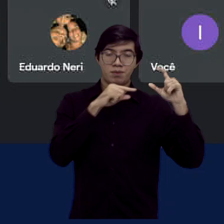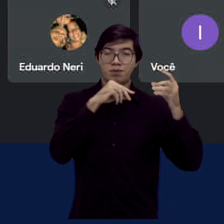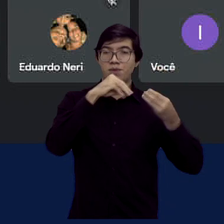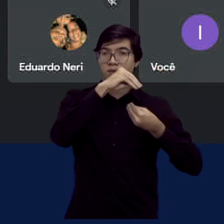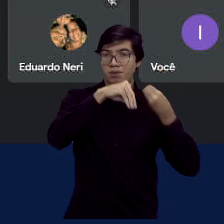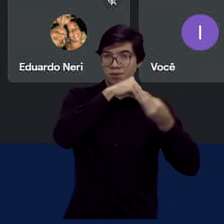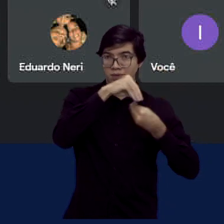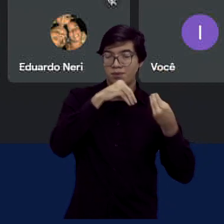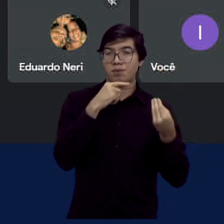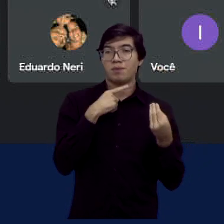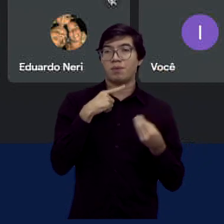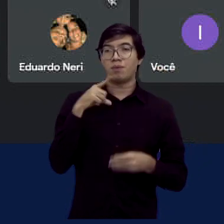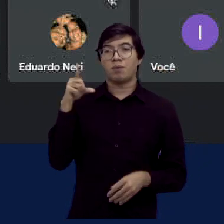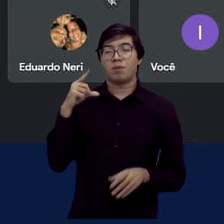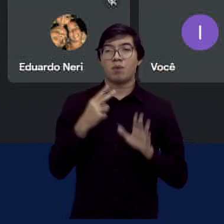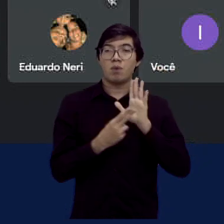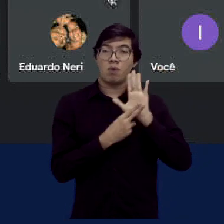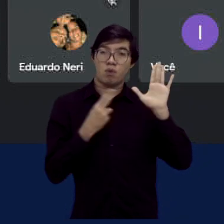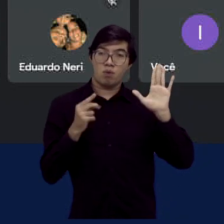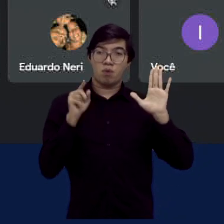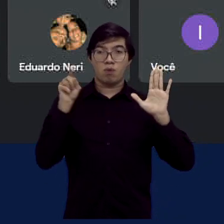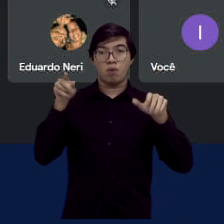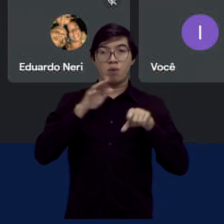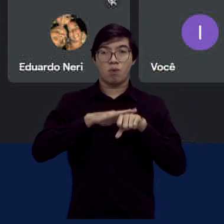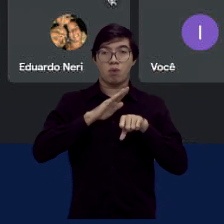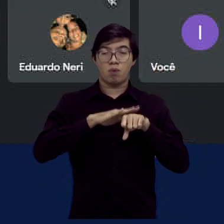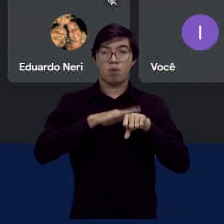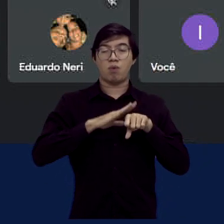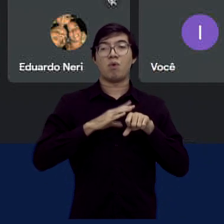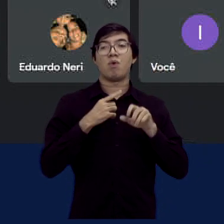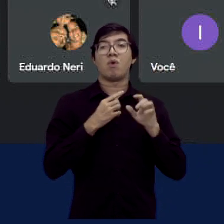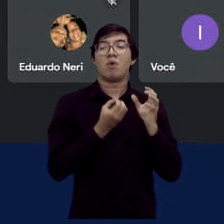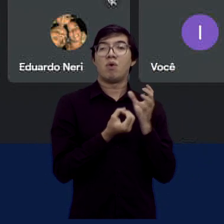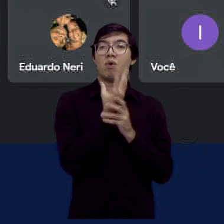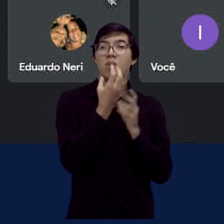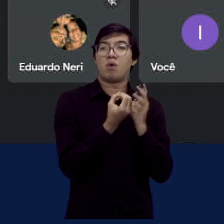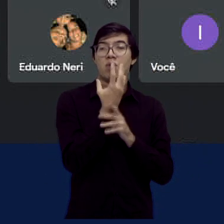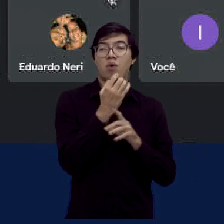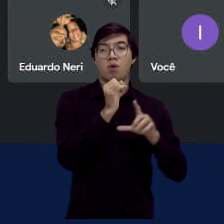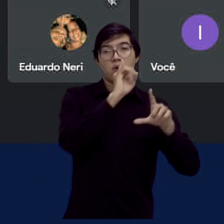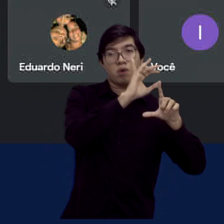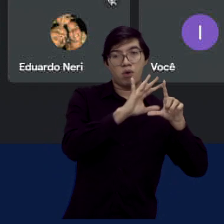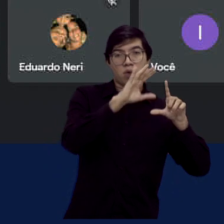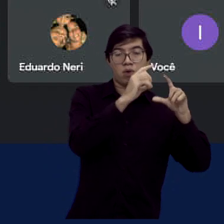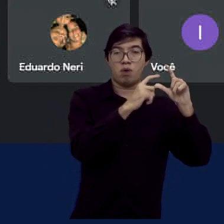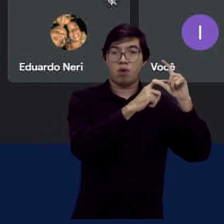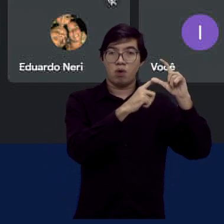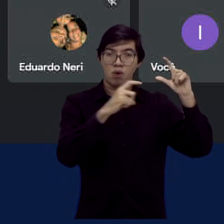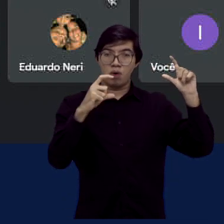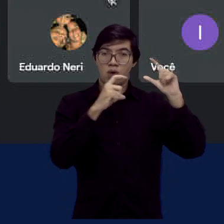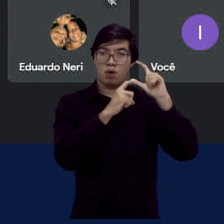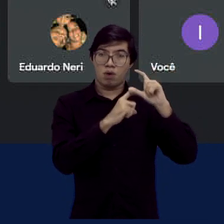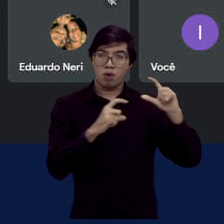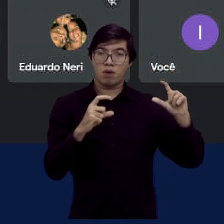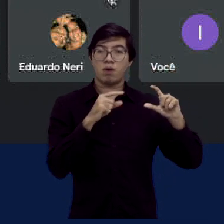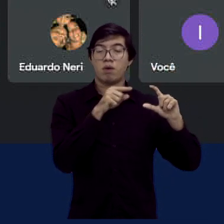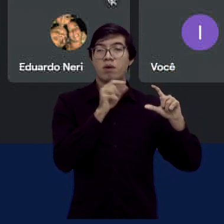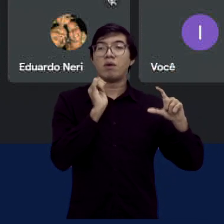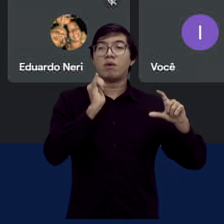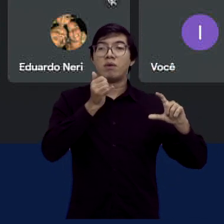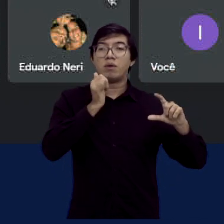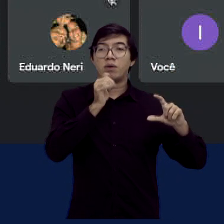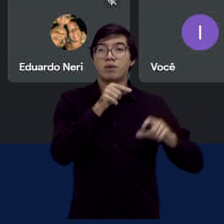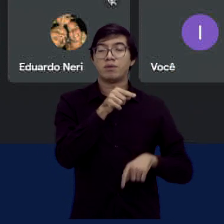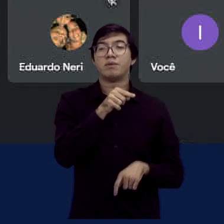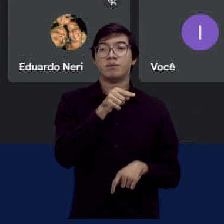uma parte, ele só faz um caminho. Ao mesmo tempo, ele faz com que esse caminho, ele